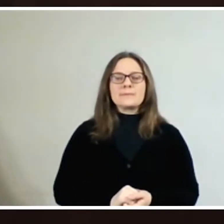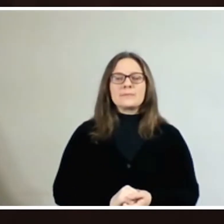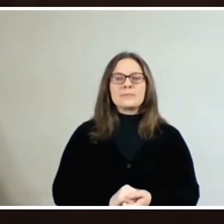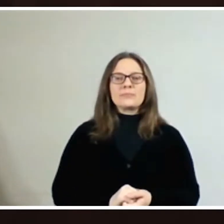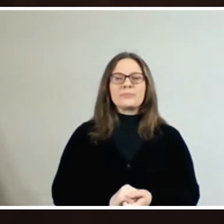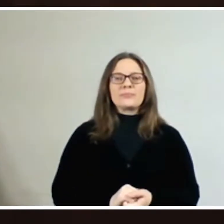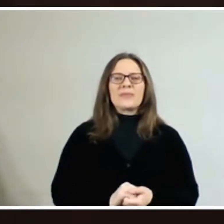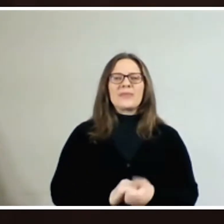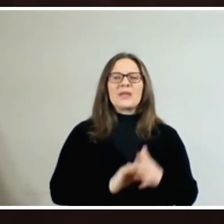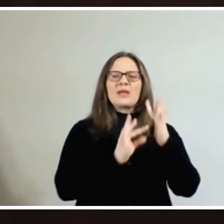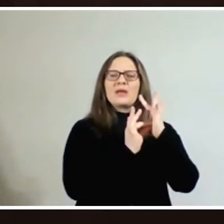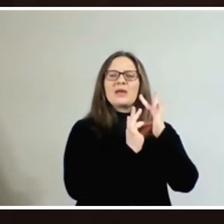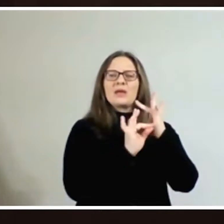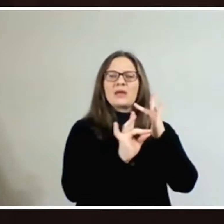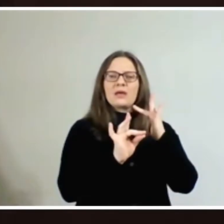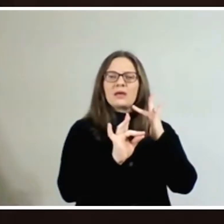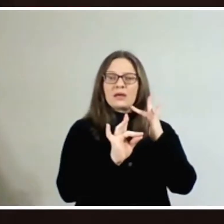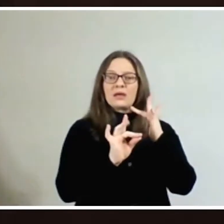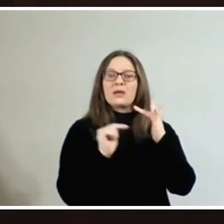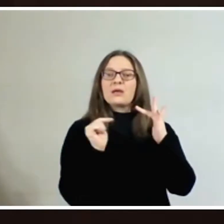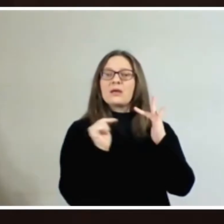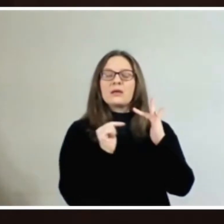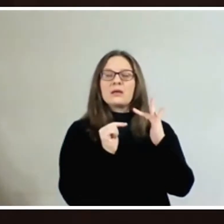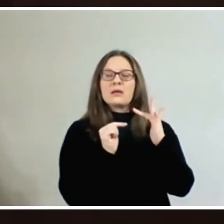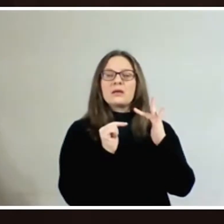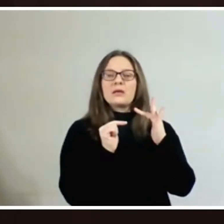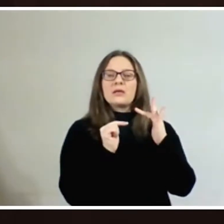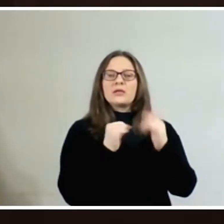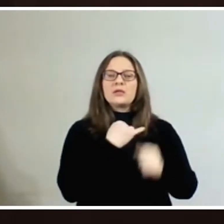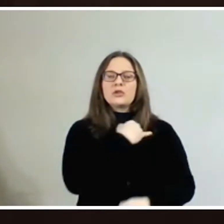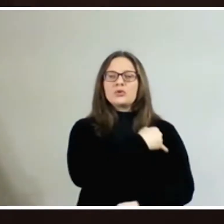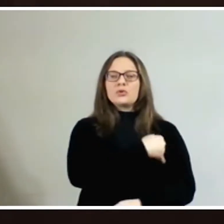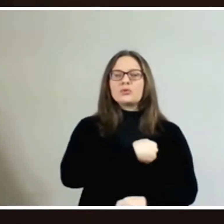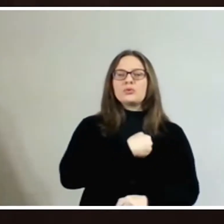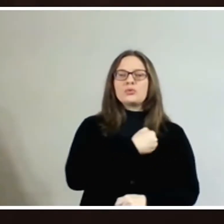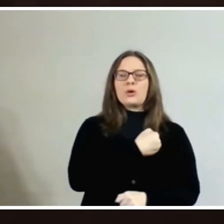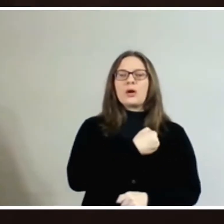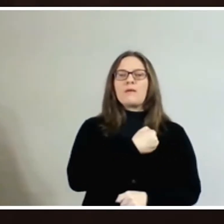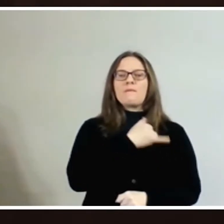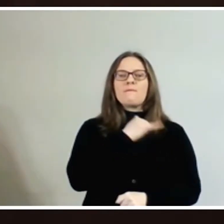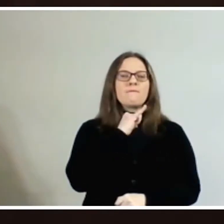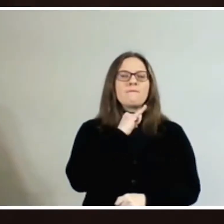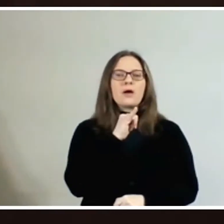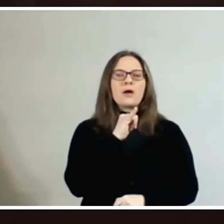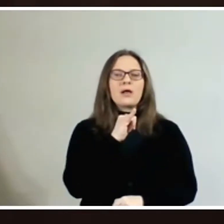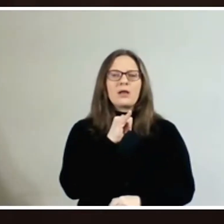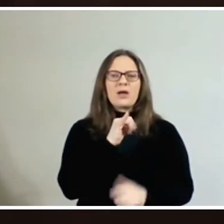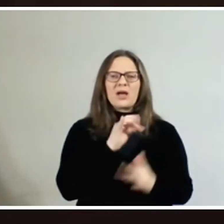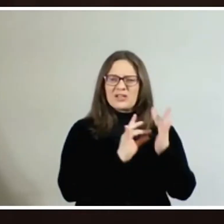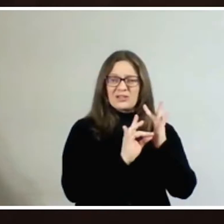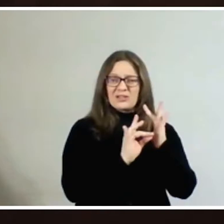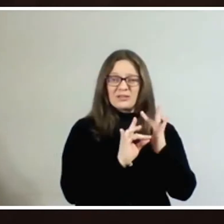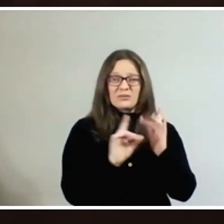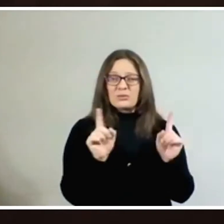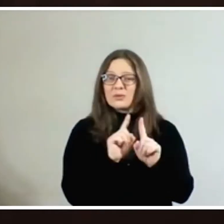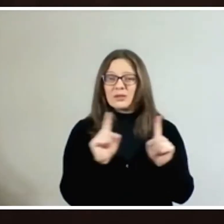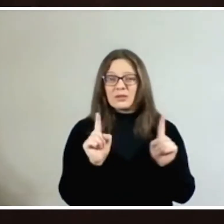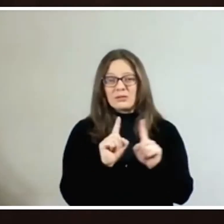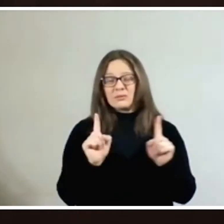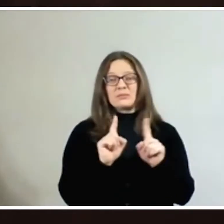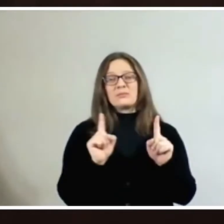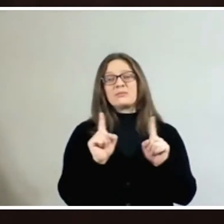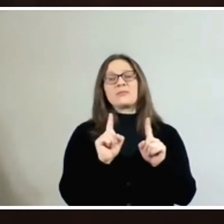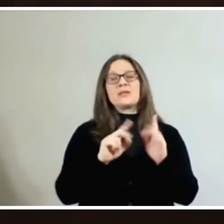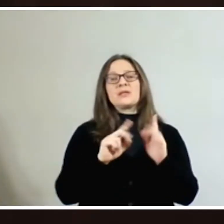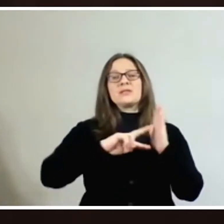Anticristo, aqui mencionado por João, não se refere ainda ao anticristo que virá, o homem da iniquidade.